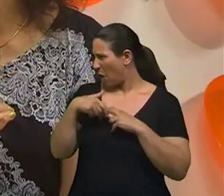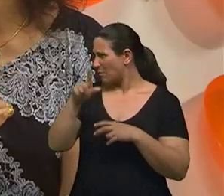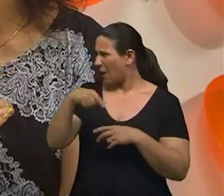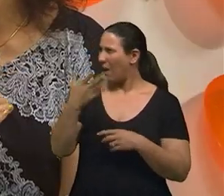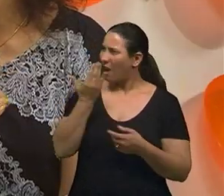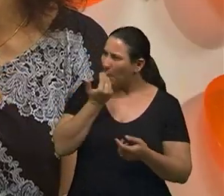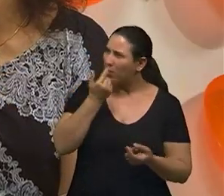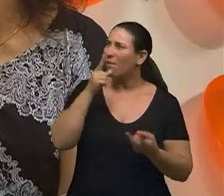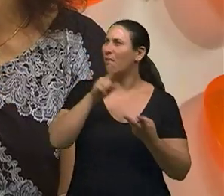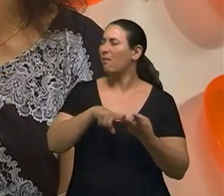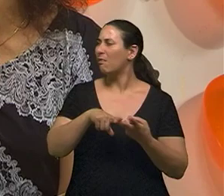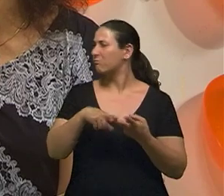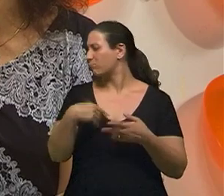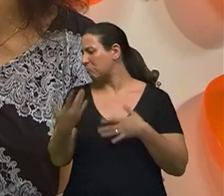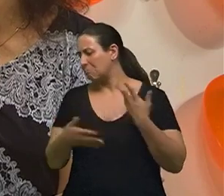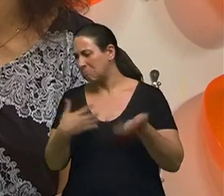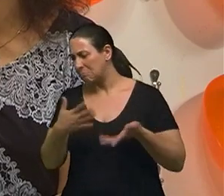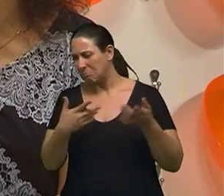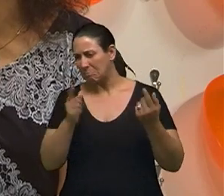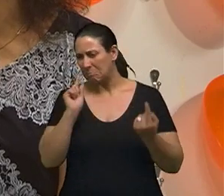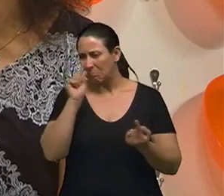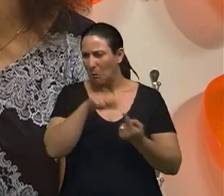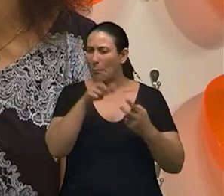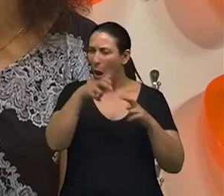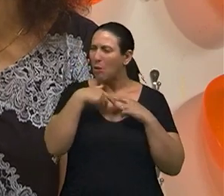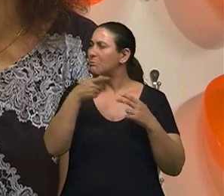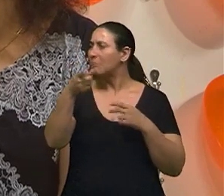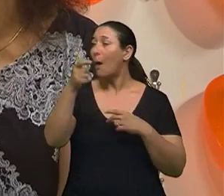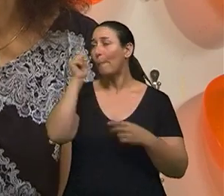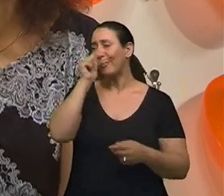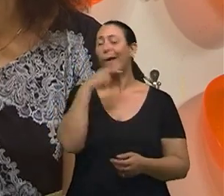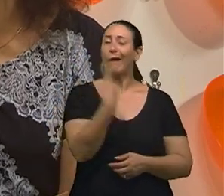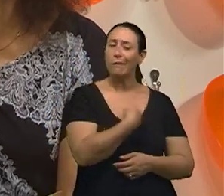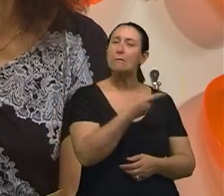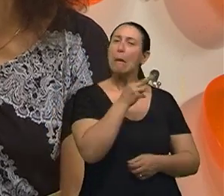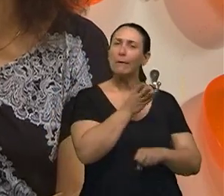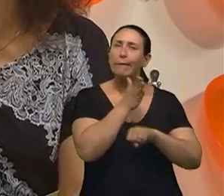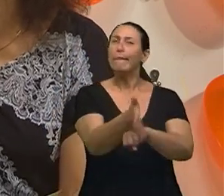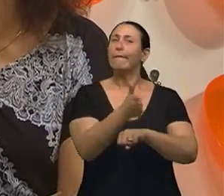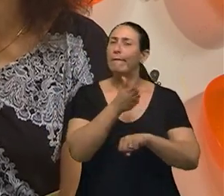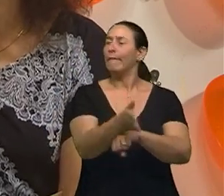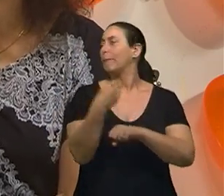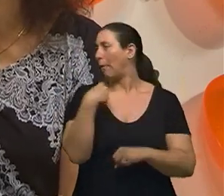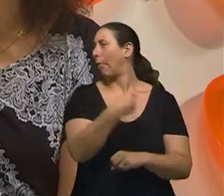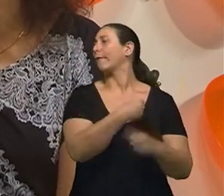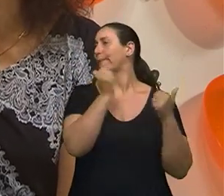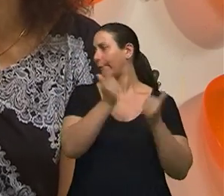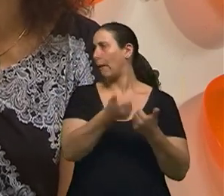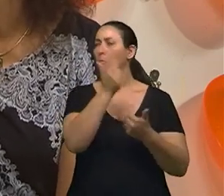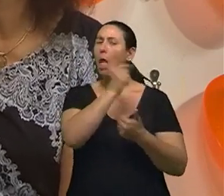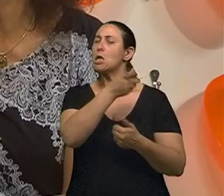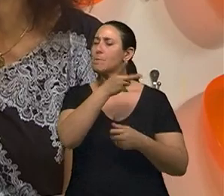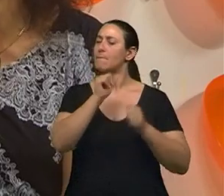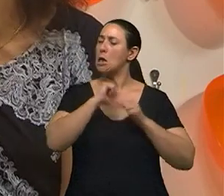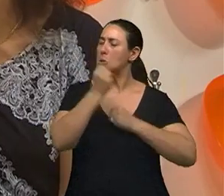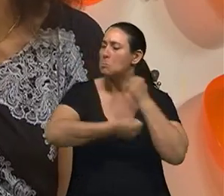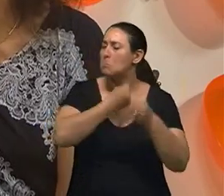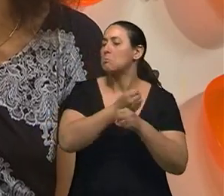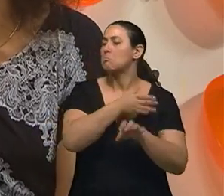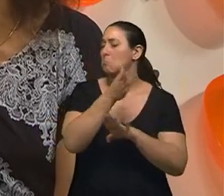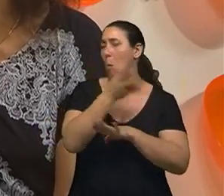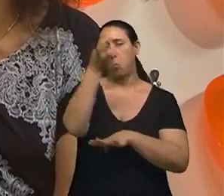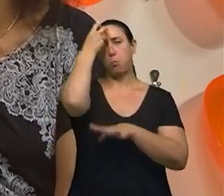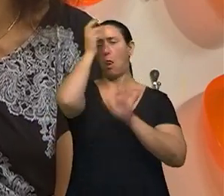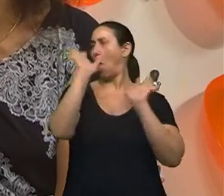hábitos alimentares Será que tem a ver com os exames periódicos nós mulheres costumamos fazer mais os exames periódicos é uma questão